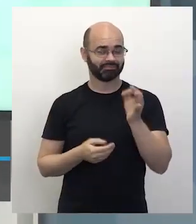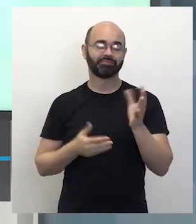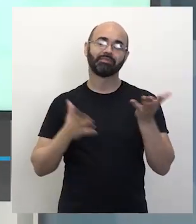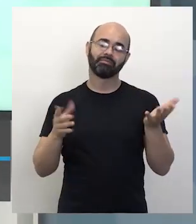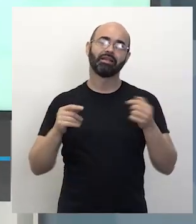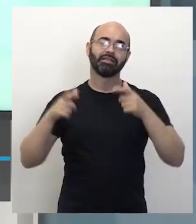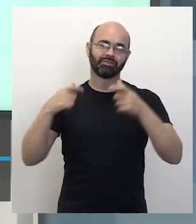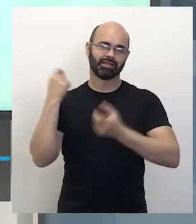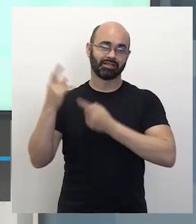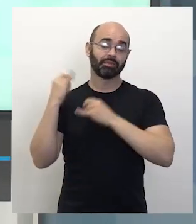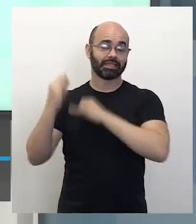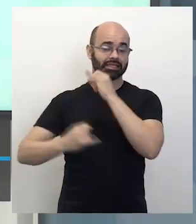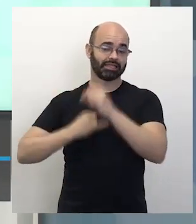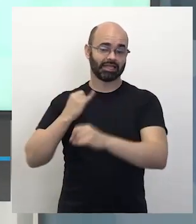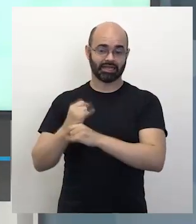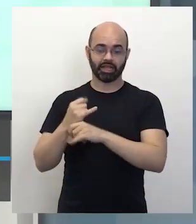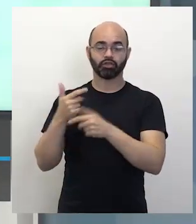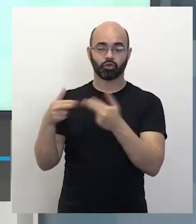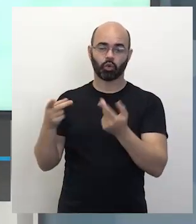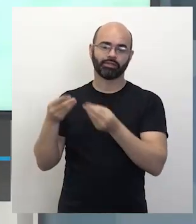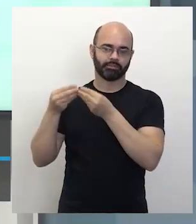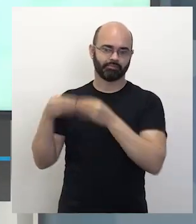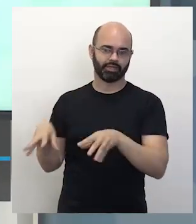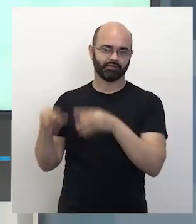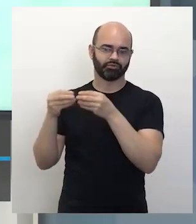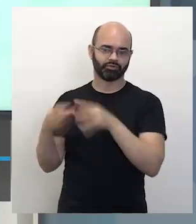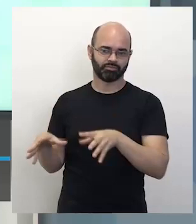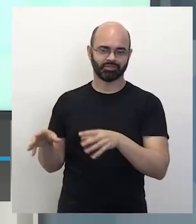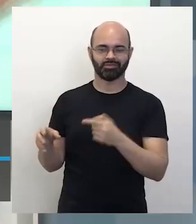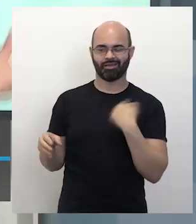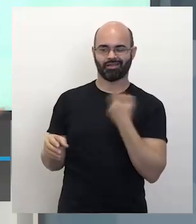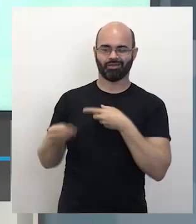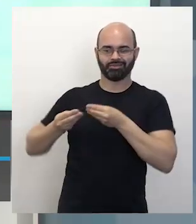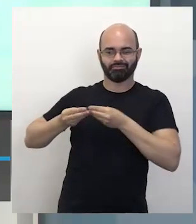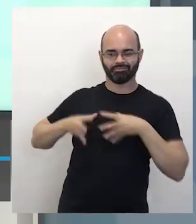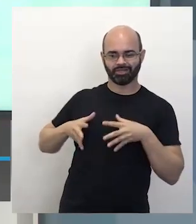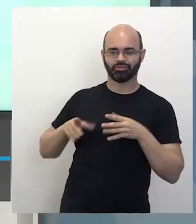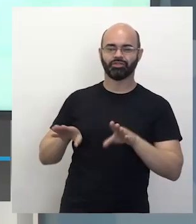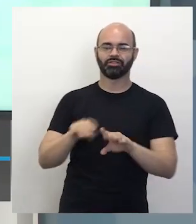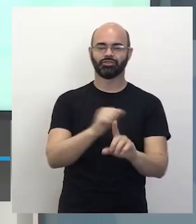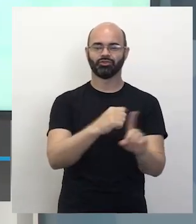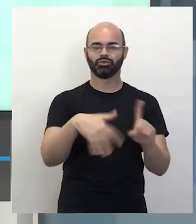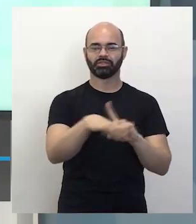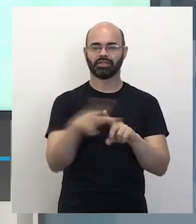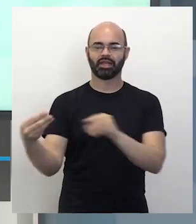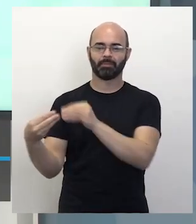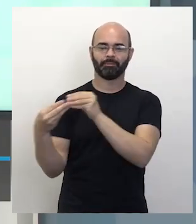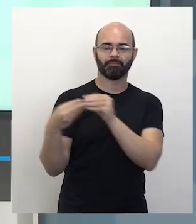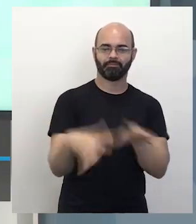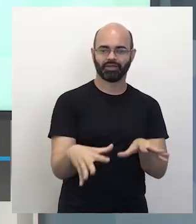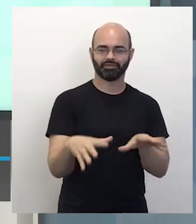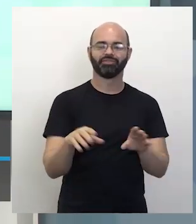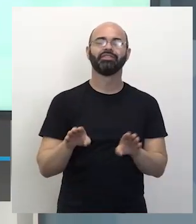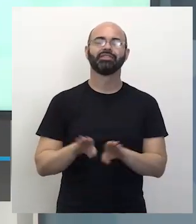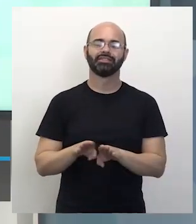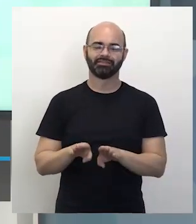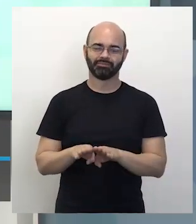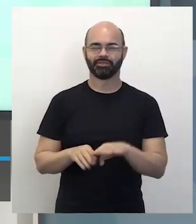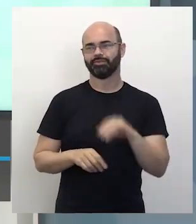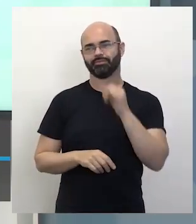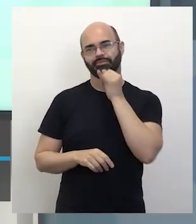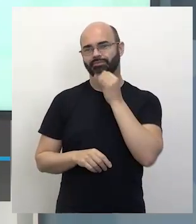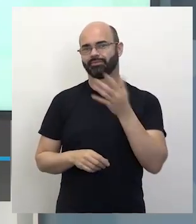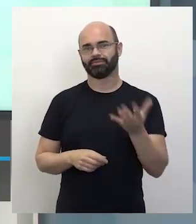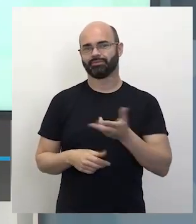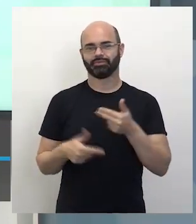vai encontrar coisas que são prejudiciais, não só a nós mesmos, como a sociedade como um todo. Aí você tem, por exemplo,